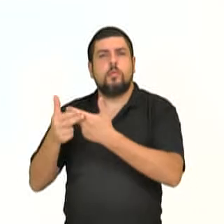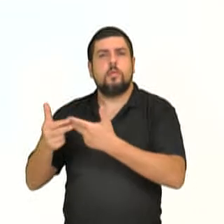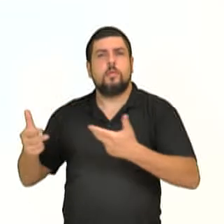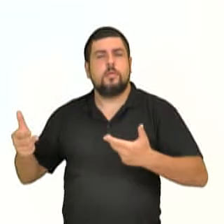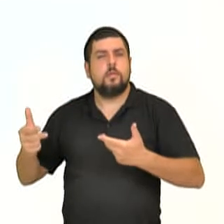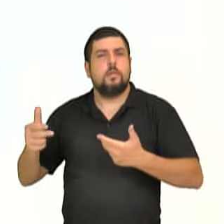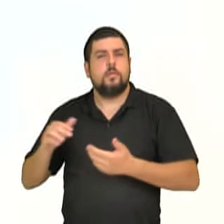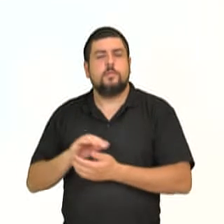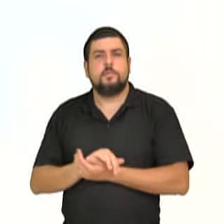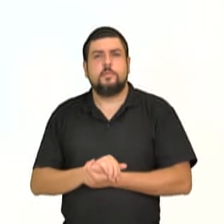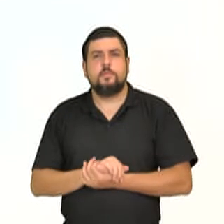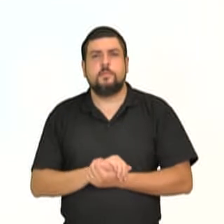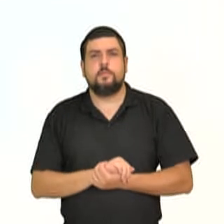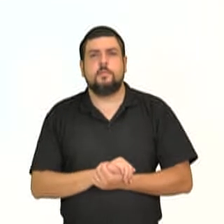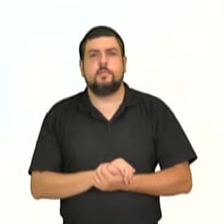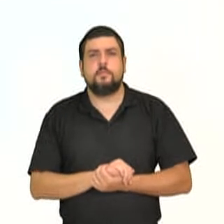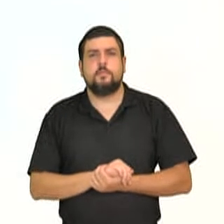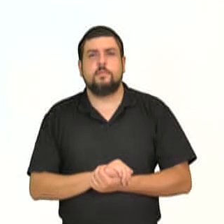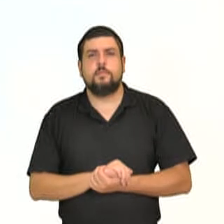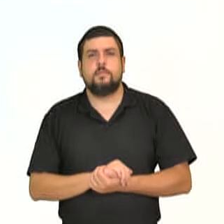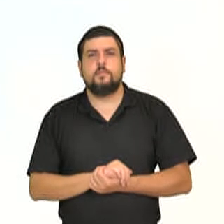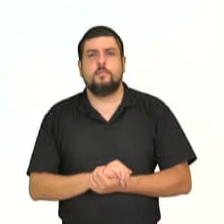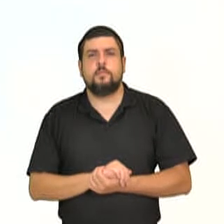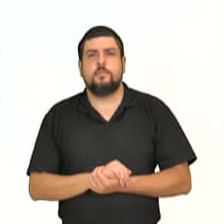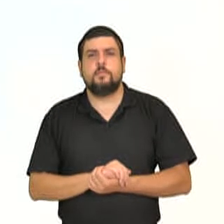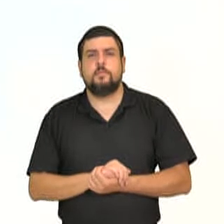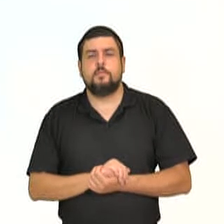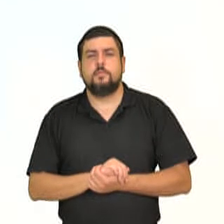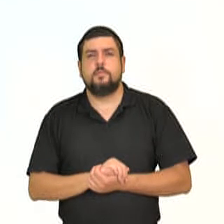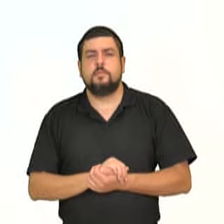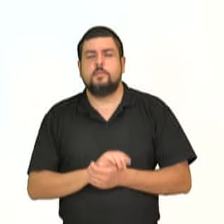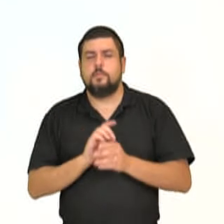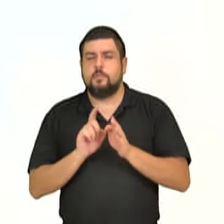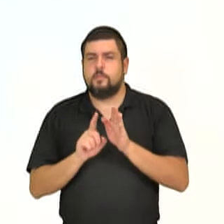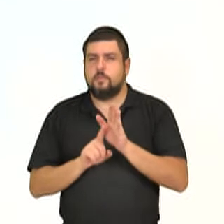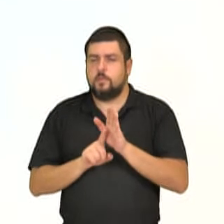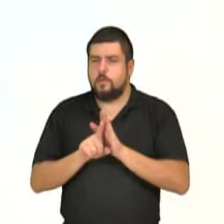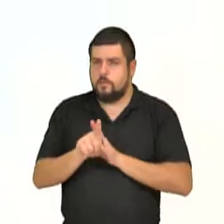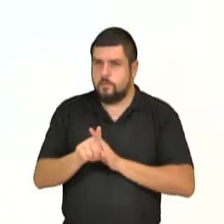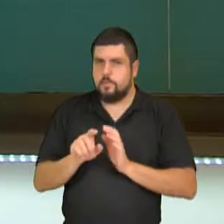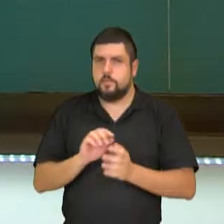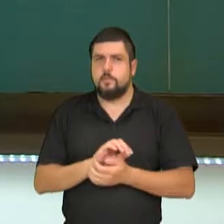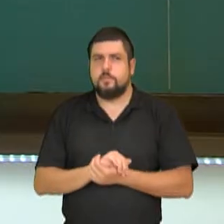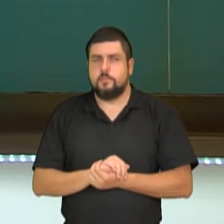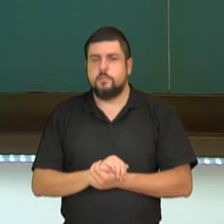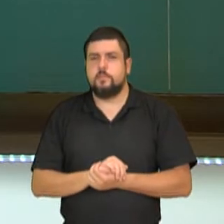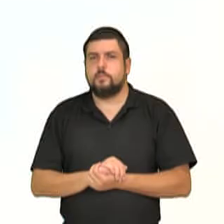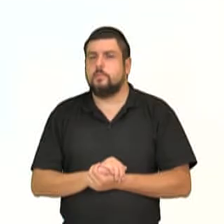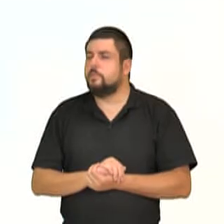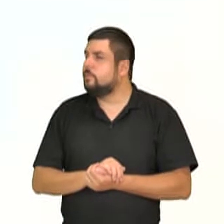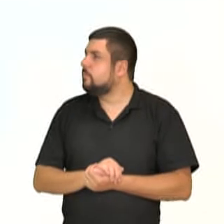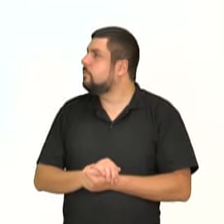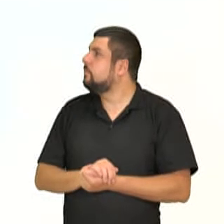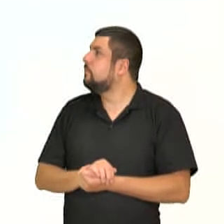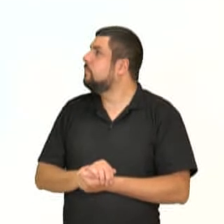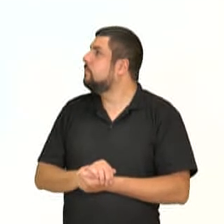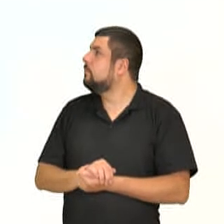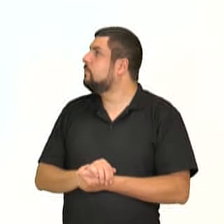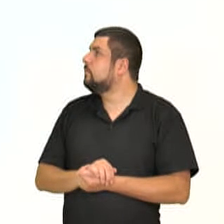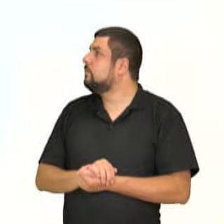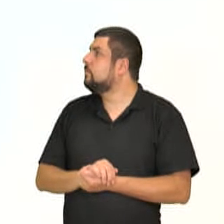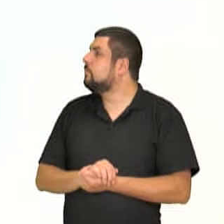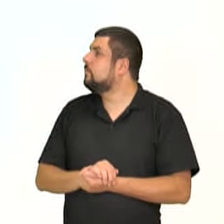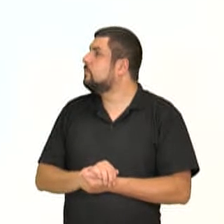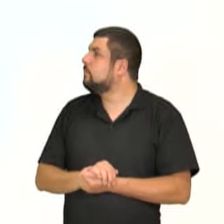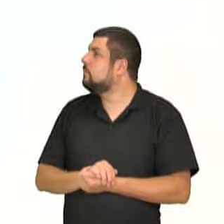você tem aí para fazer. Vamos ver aí uma perguntinha a respeito disso. ¿Estás de acuerdo con la idea de que tu día